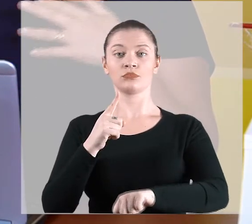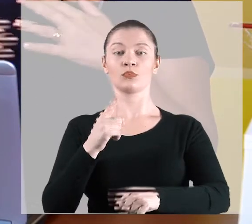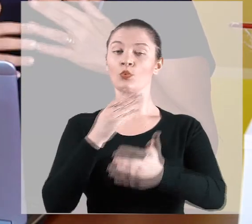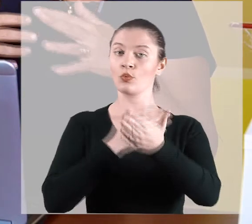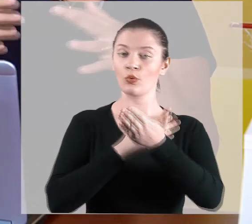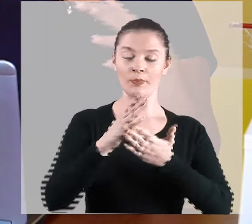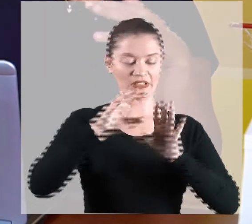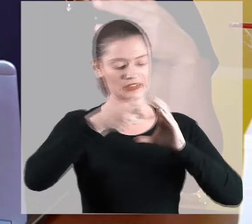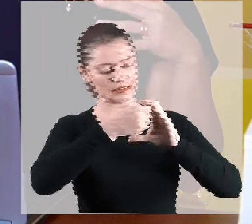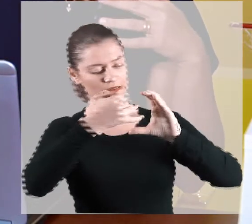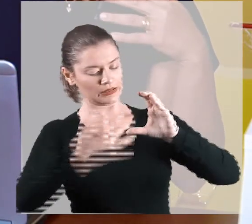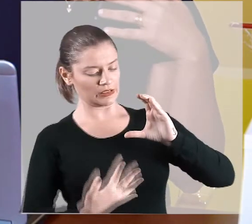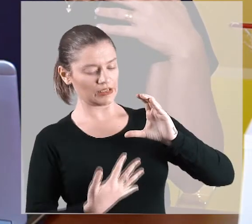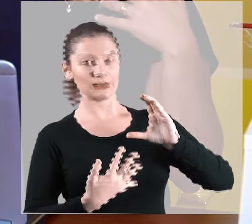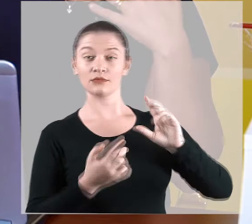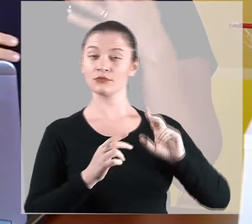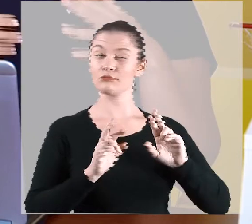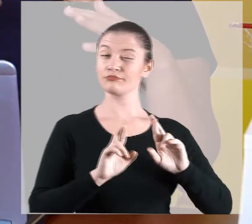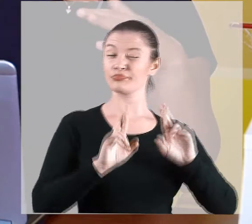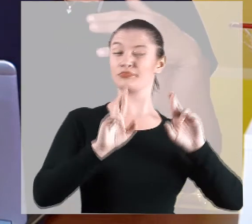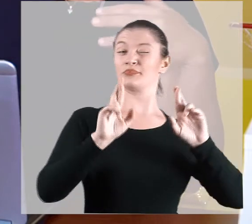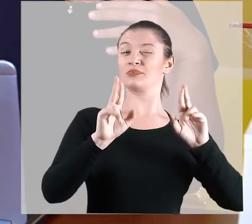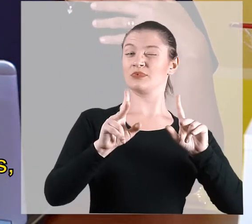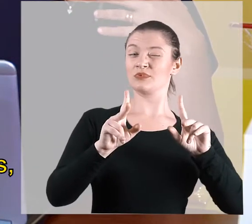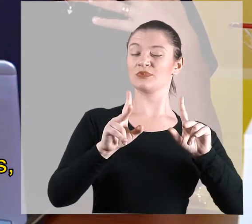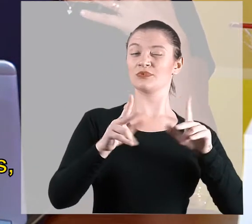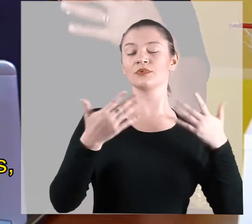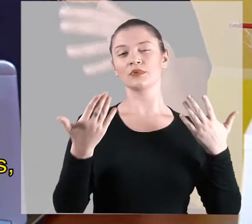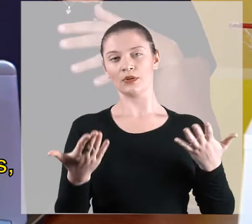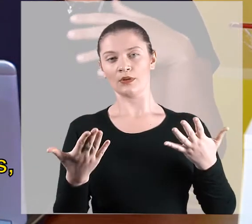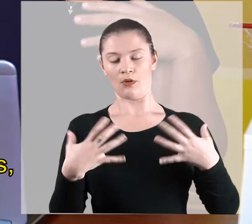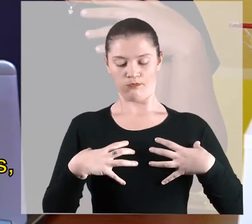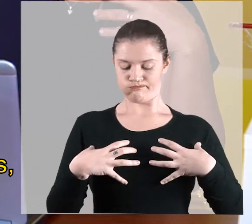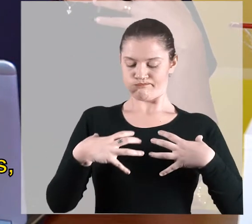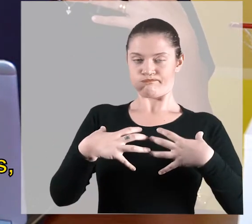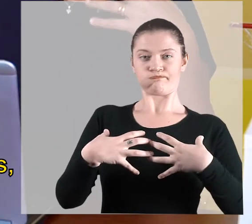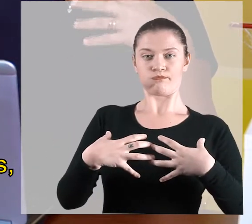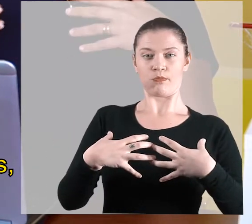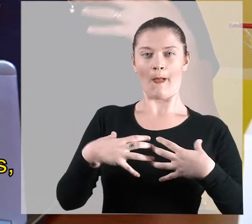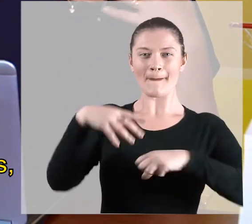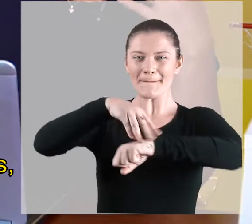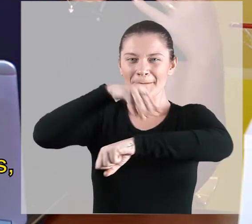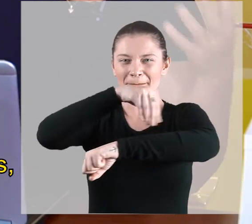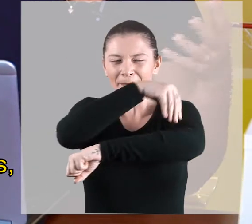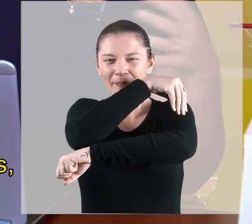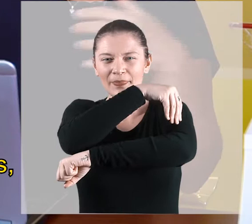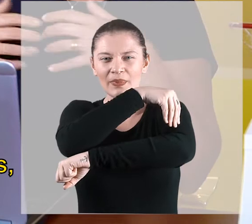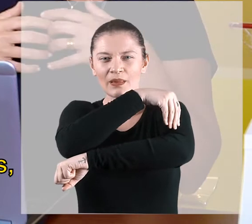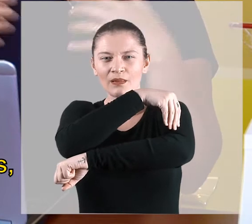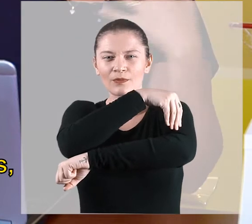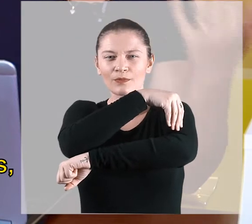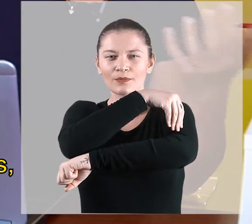aparecer características diferentes, sexuais secundárias, né? Aumento de mamas, pelos, né? Então, a gordura